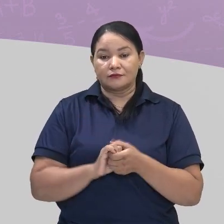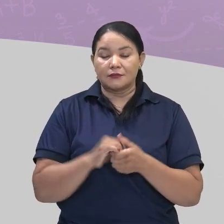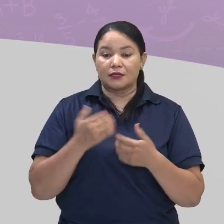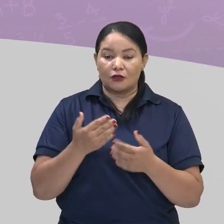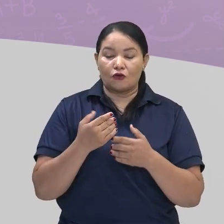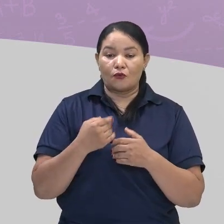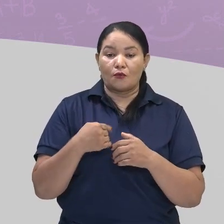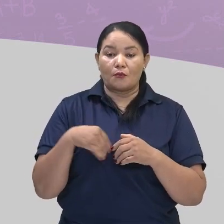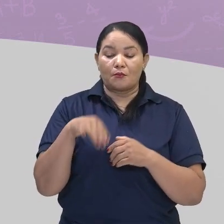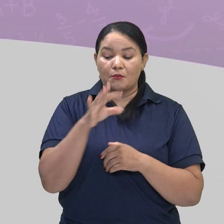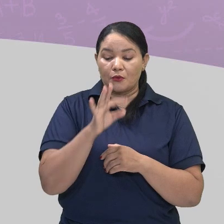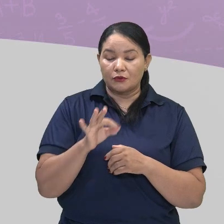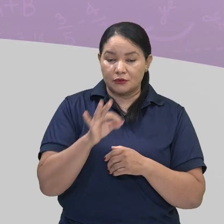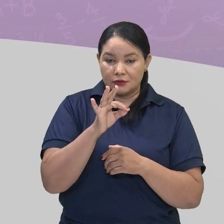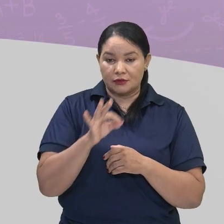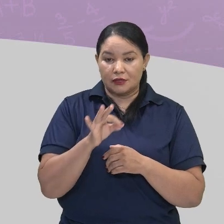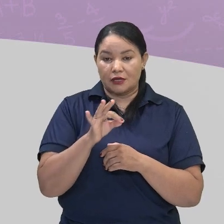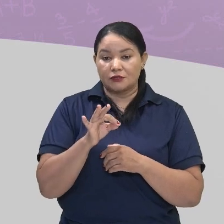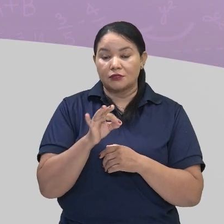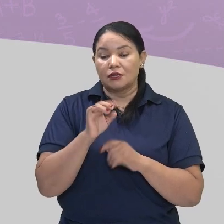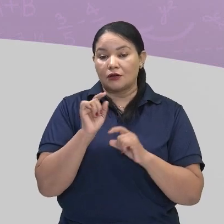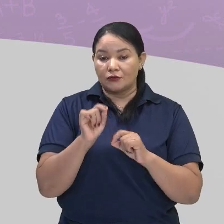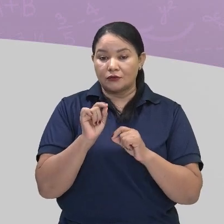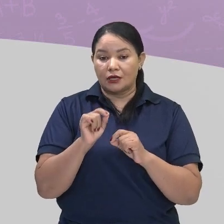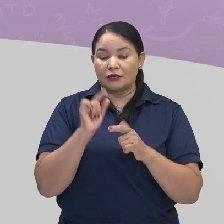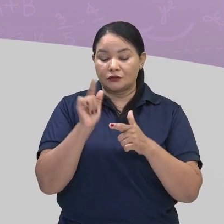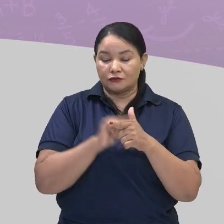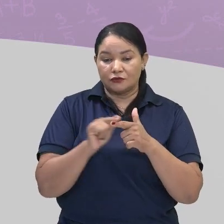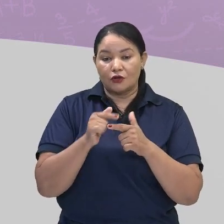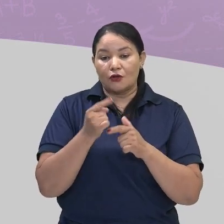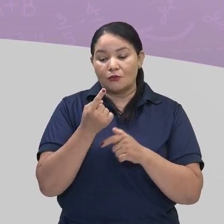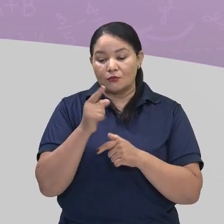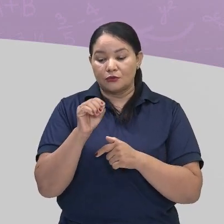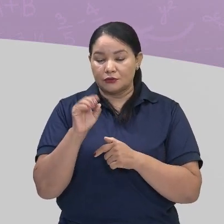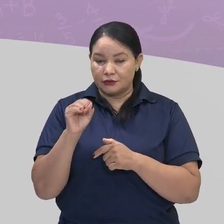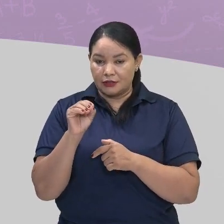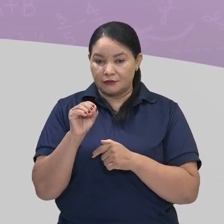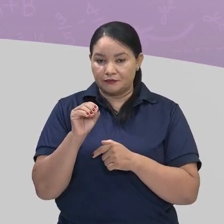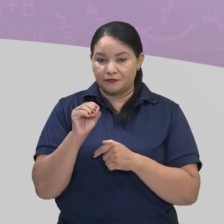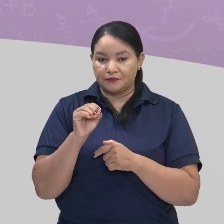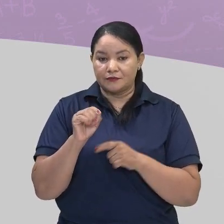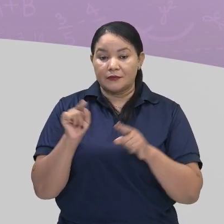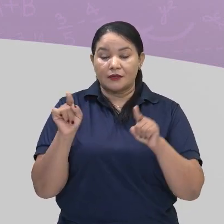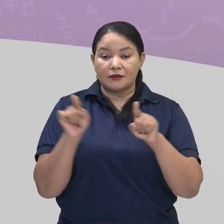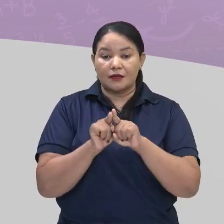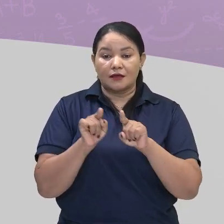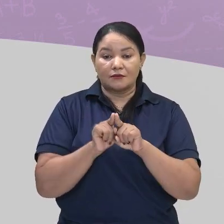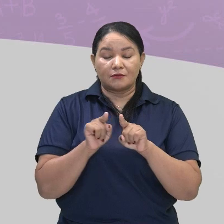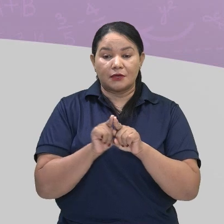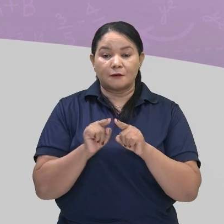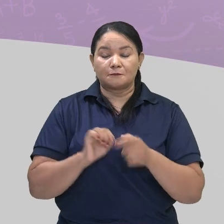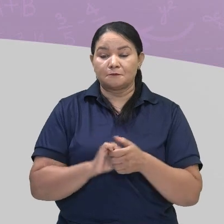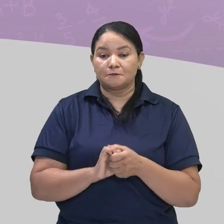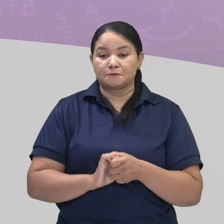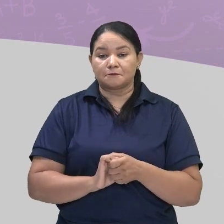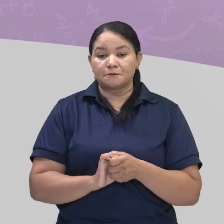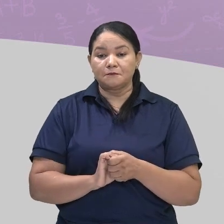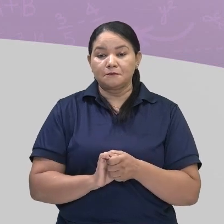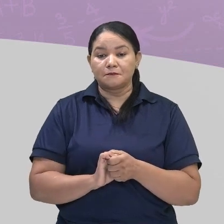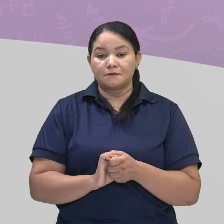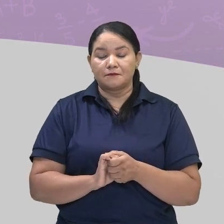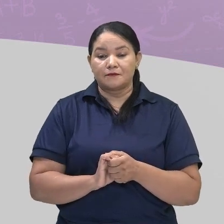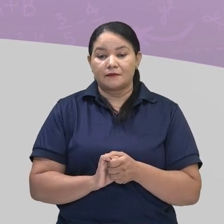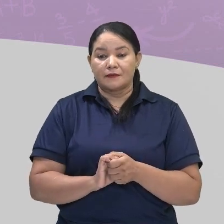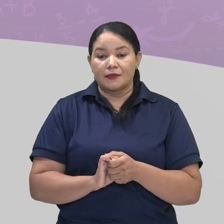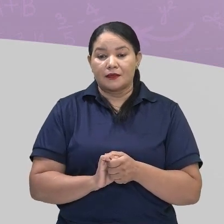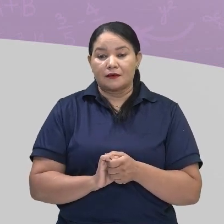porcentagem, né, que quer dizer por 100. Isso quer dizer também, em outras palavras, que quando se trata aí